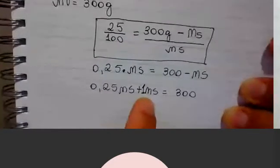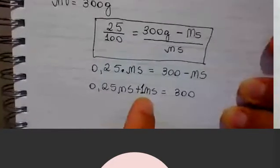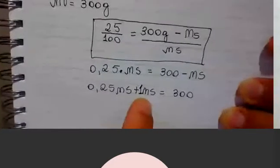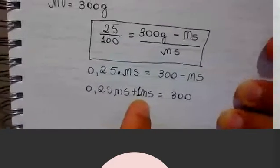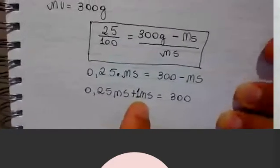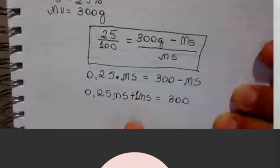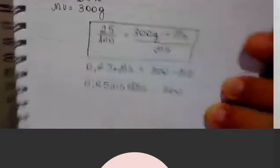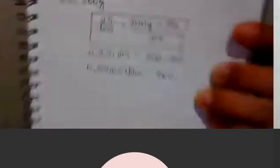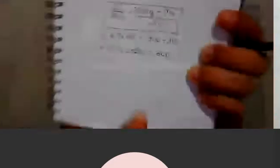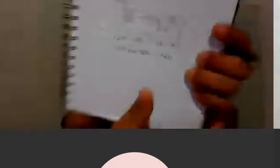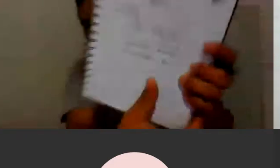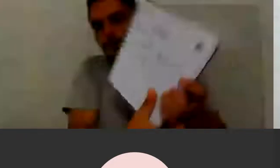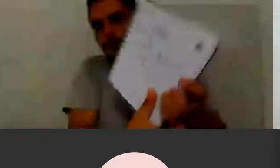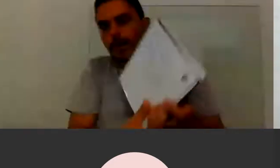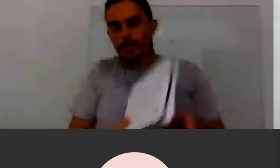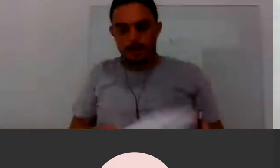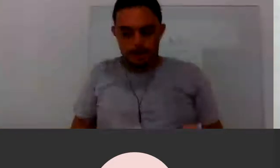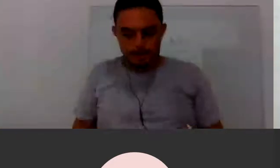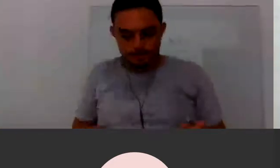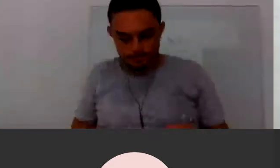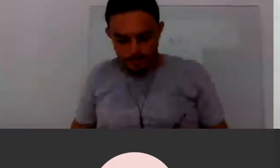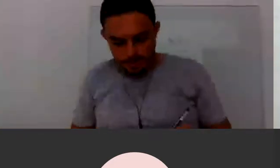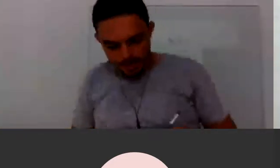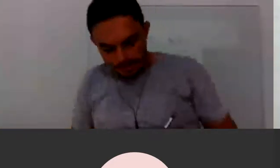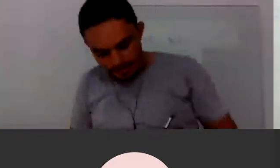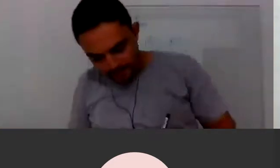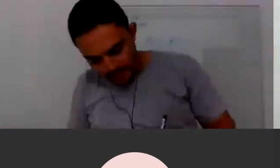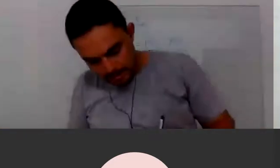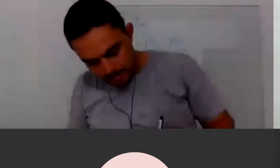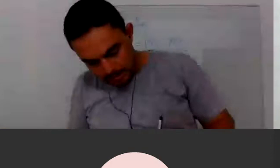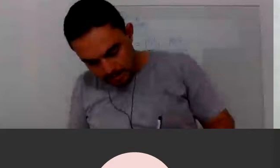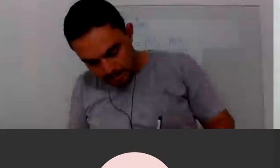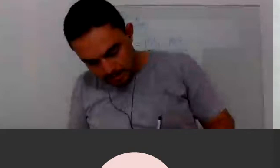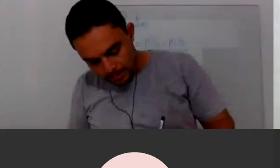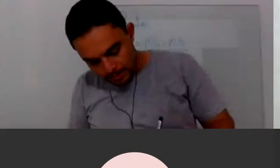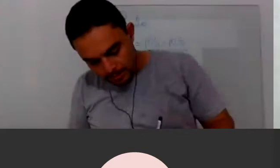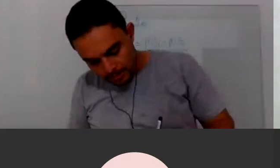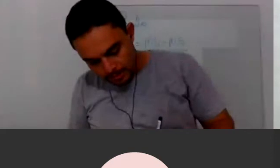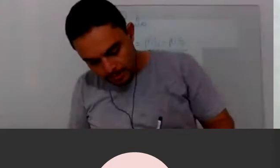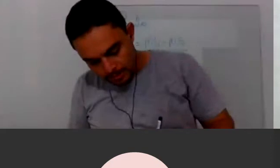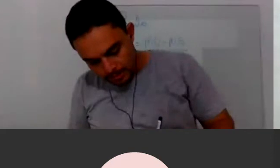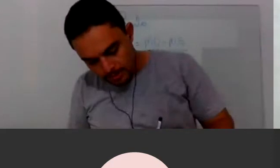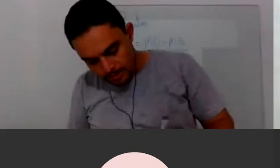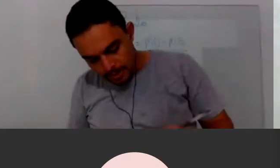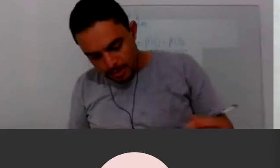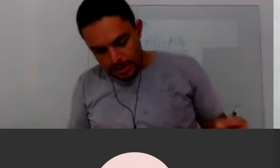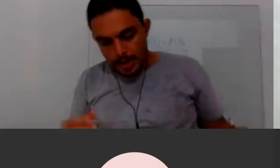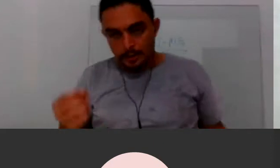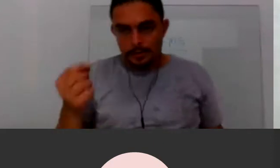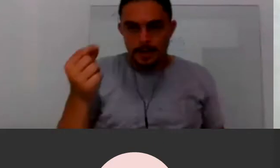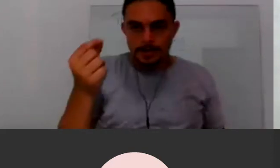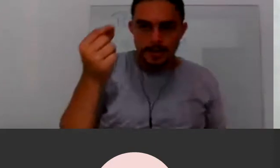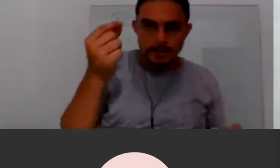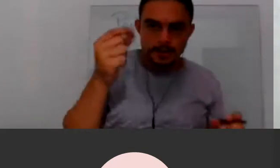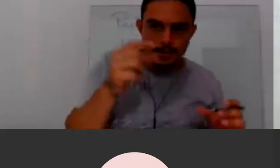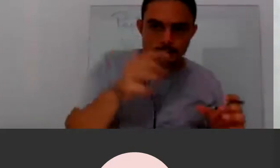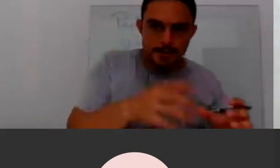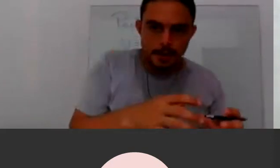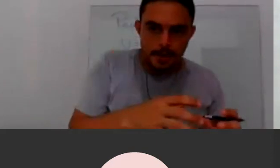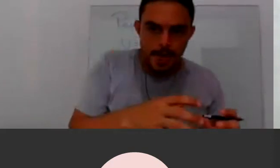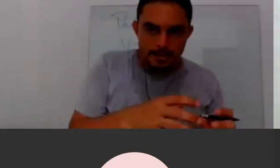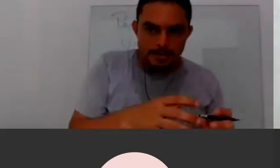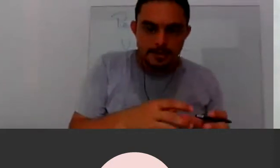não dá 1,25? É o que a gente vai colocar aqui agora. Ok? Então vai ficar 1,25. Eu não